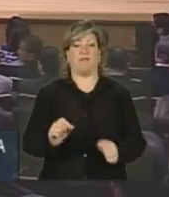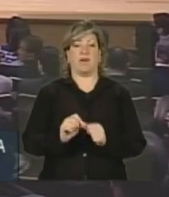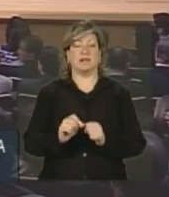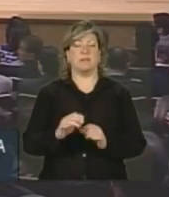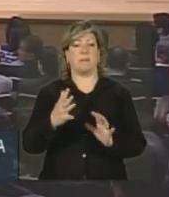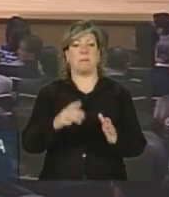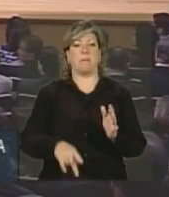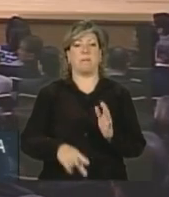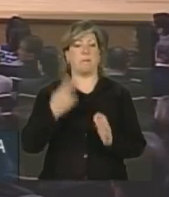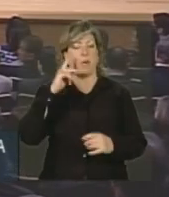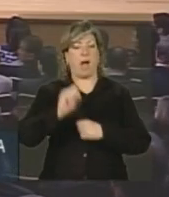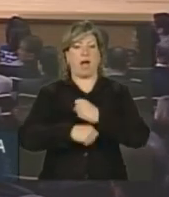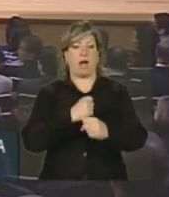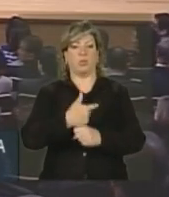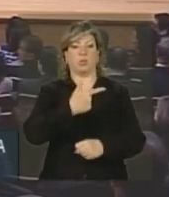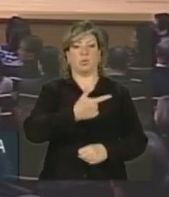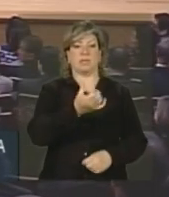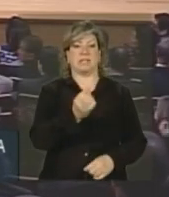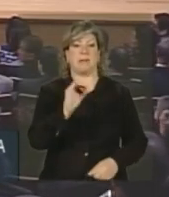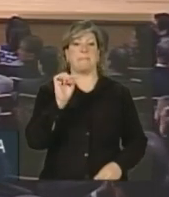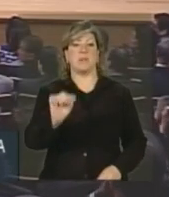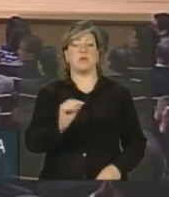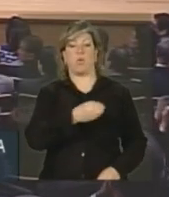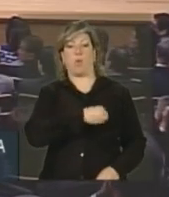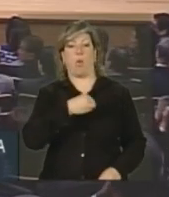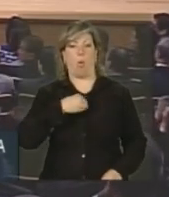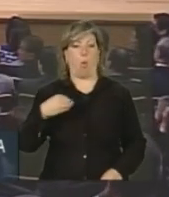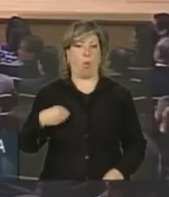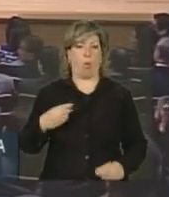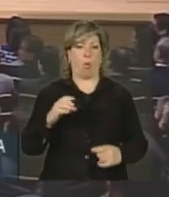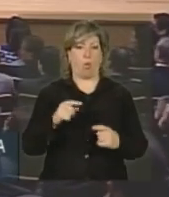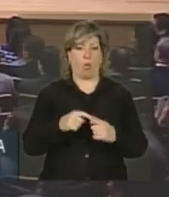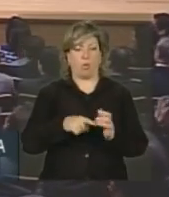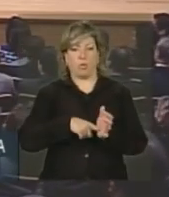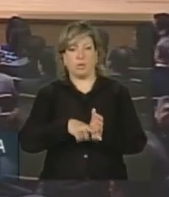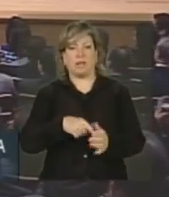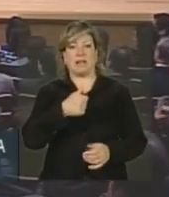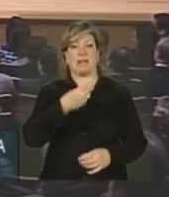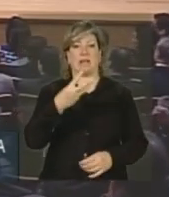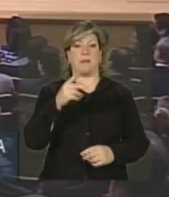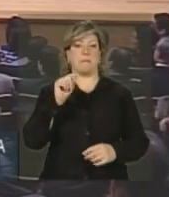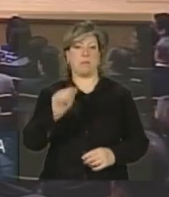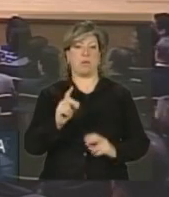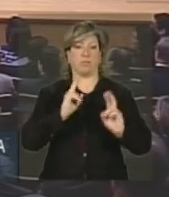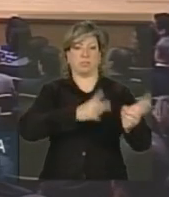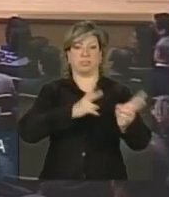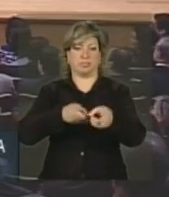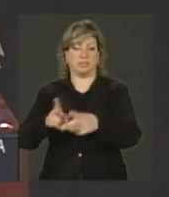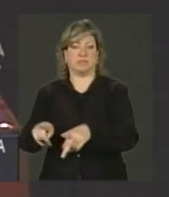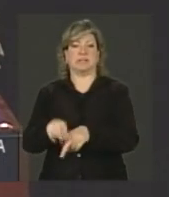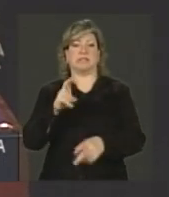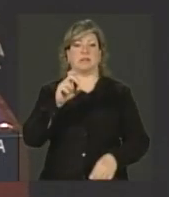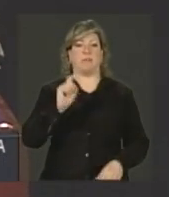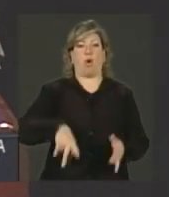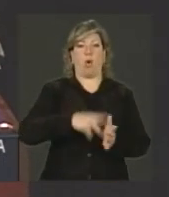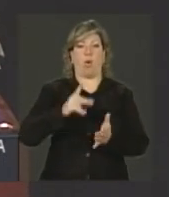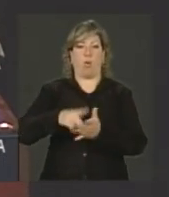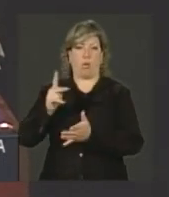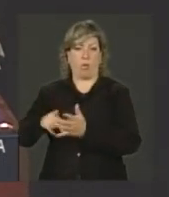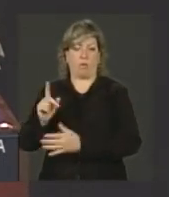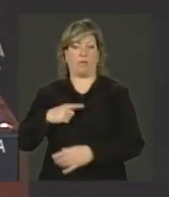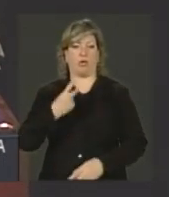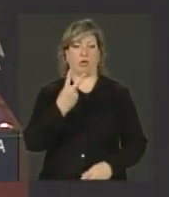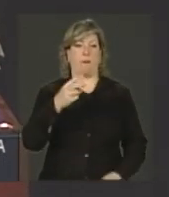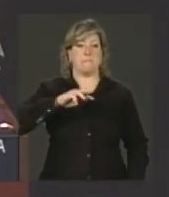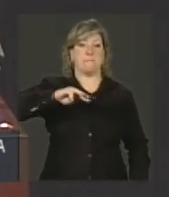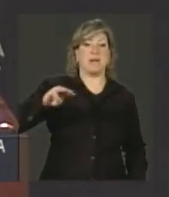ano, 260 mil consultas, 13 mil internações, 5 mil cirurgias, 2 milhões de exames